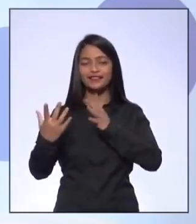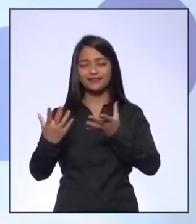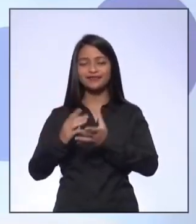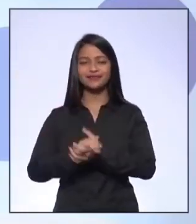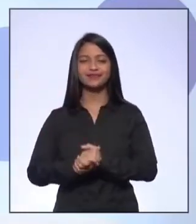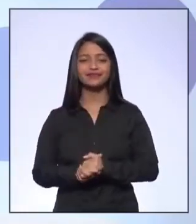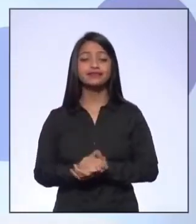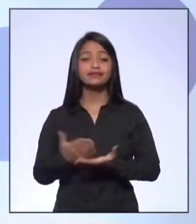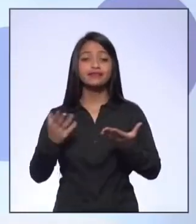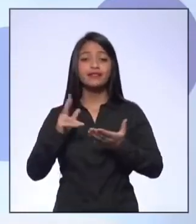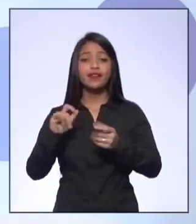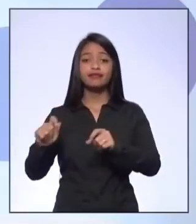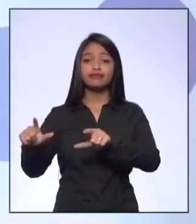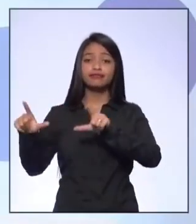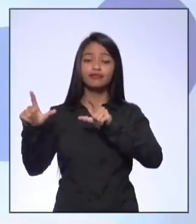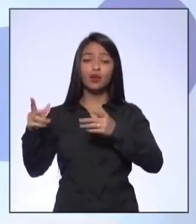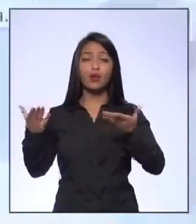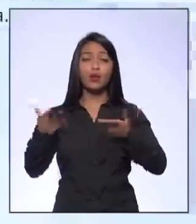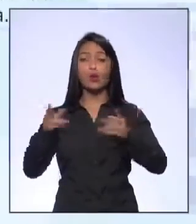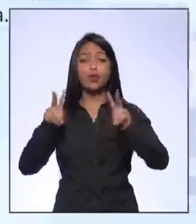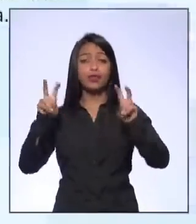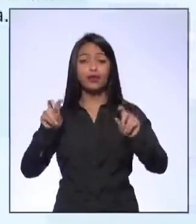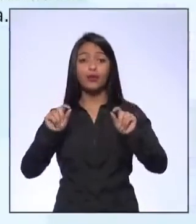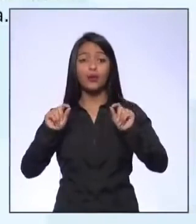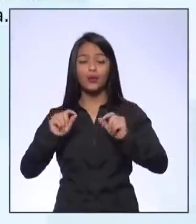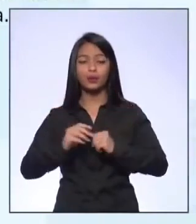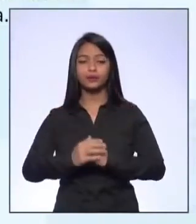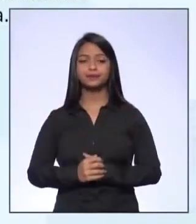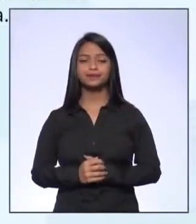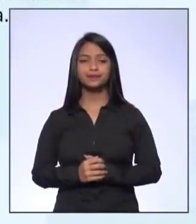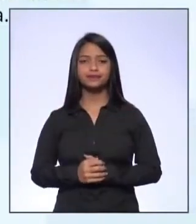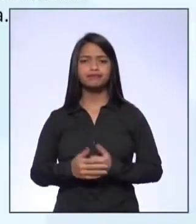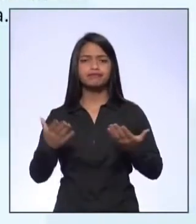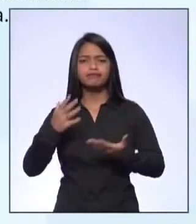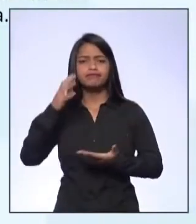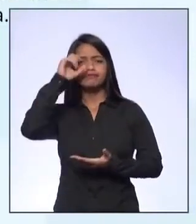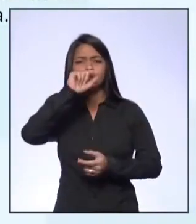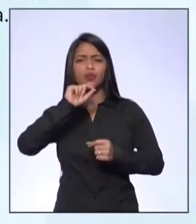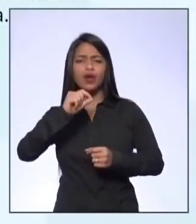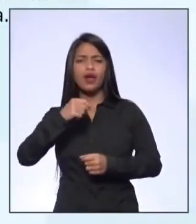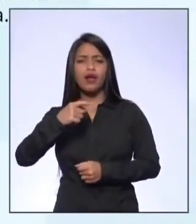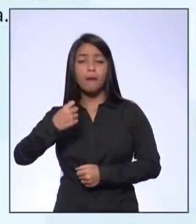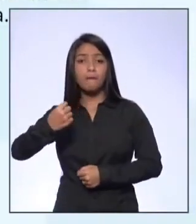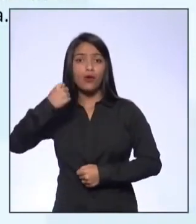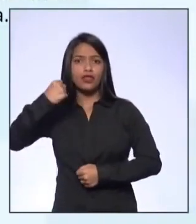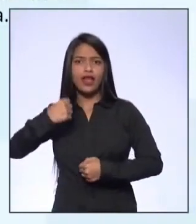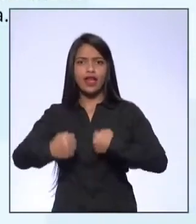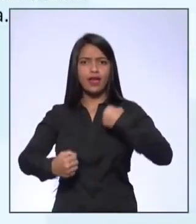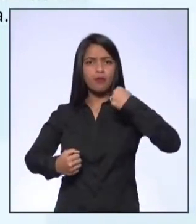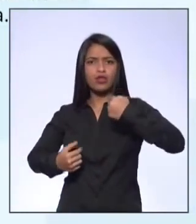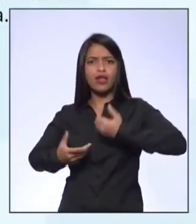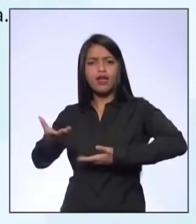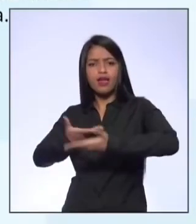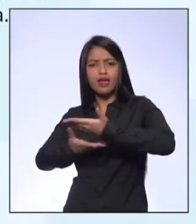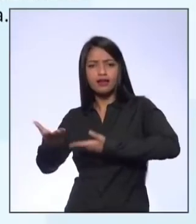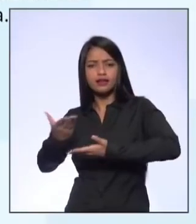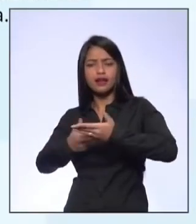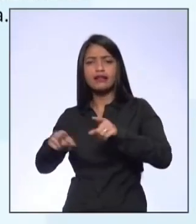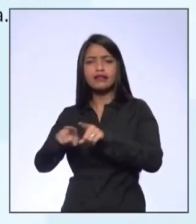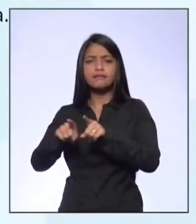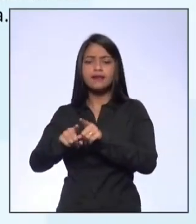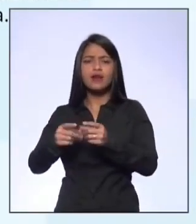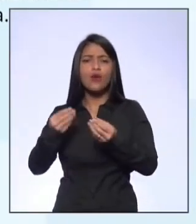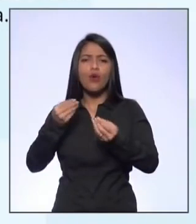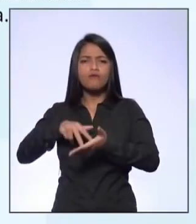na tela o tema da nossa aula de hoje. Nós vamos estudar as relações de poder e resistências na